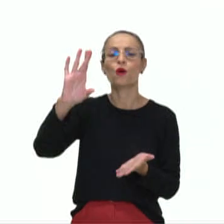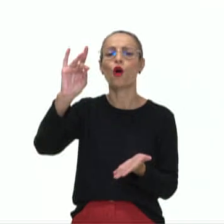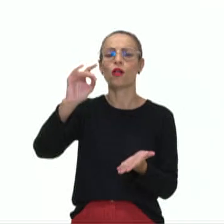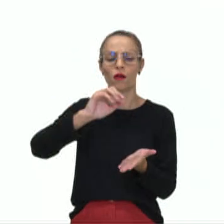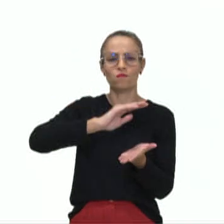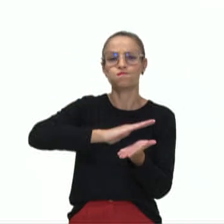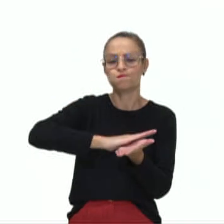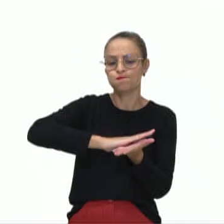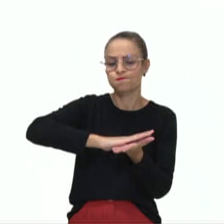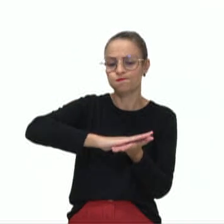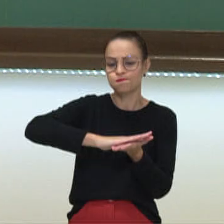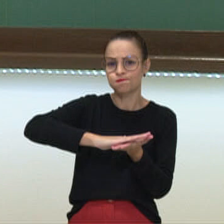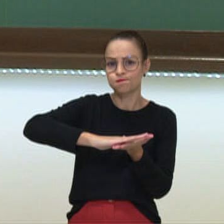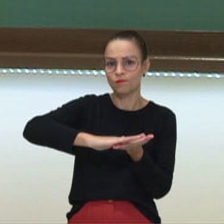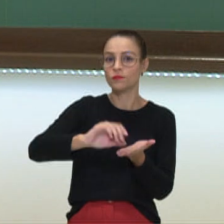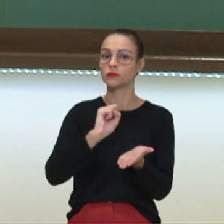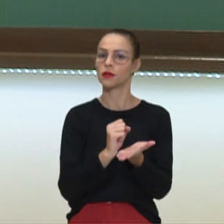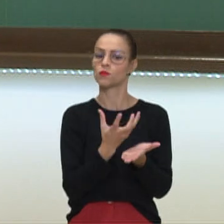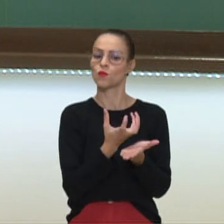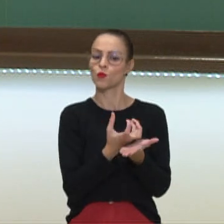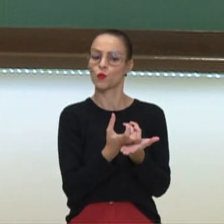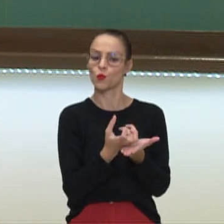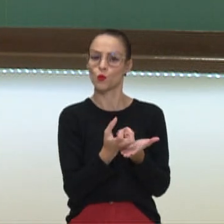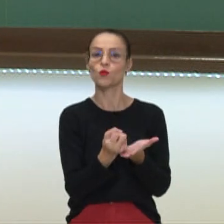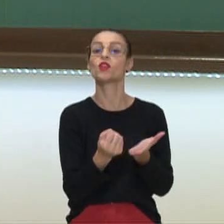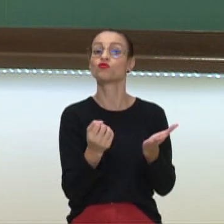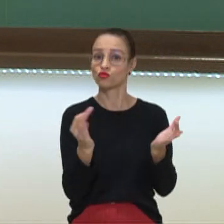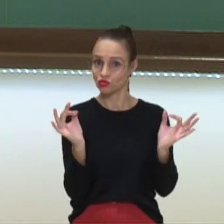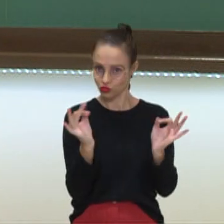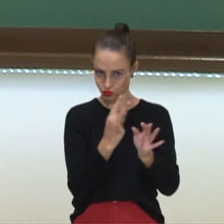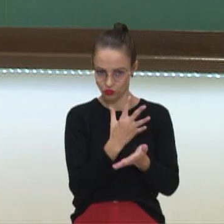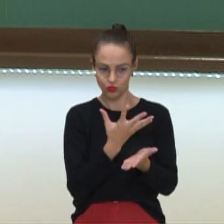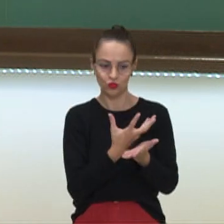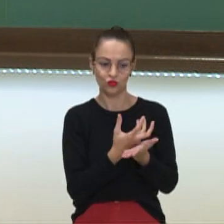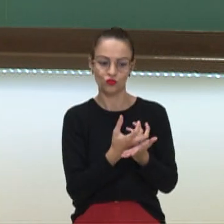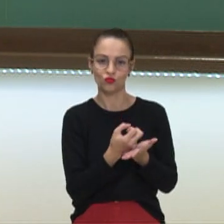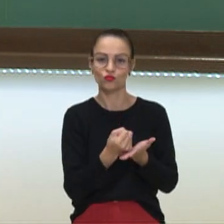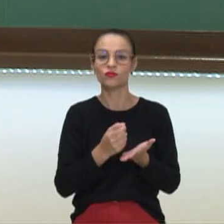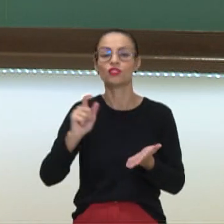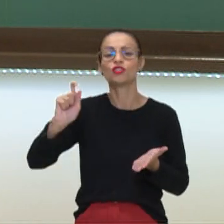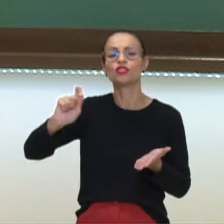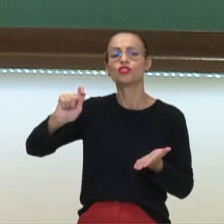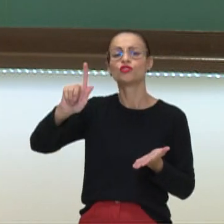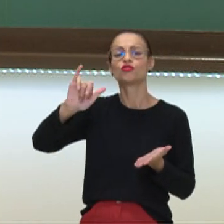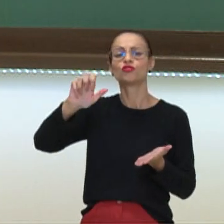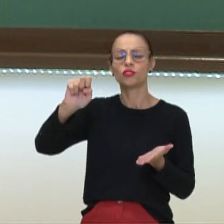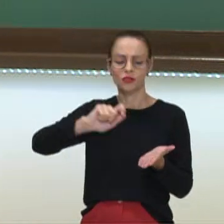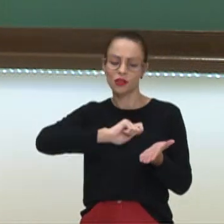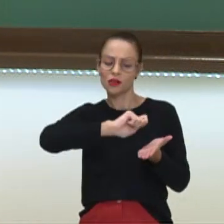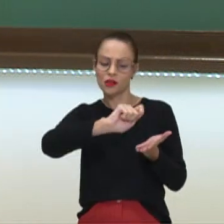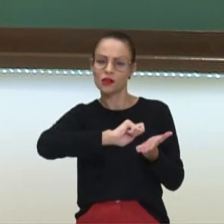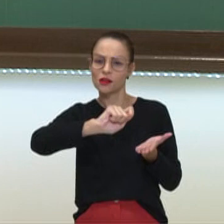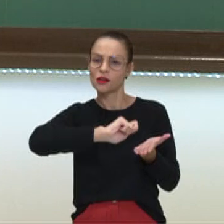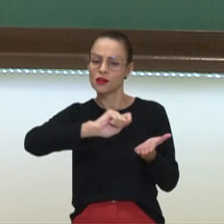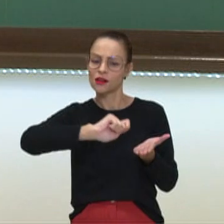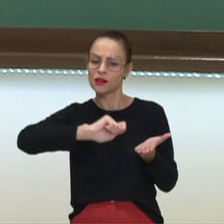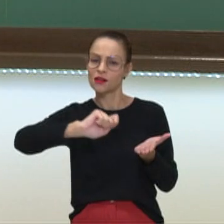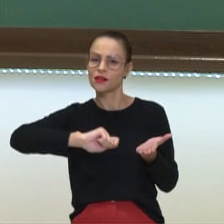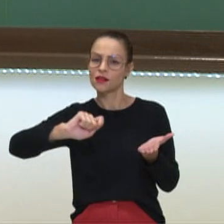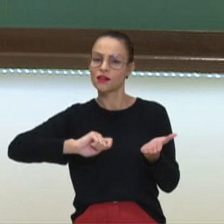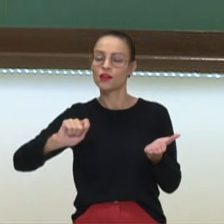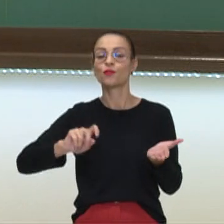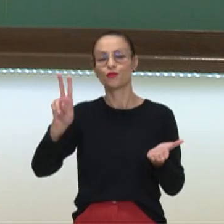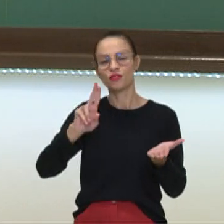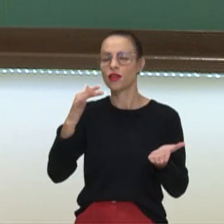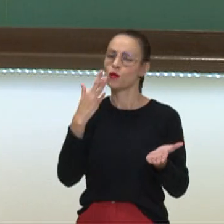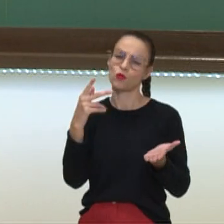secar. Depois que secar, o que vocês vão fazer? Vão passar o giz de cera deitadinho assim, ó, para pintar, né, utilizando as